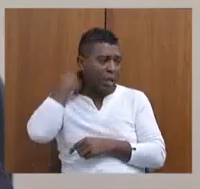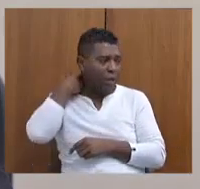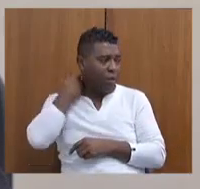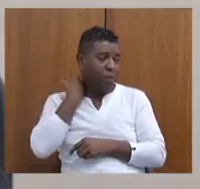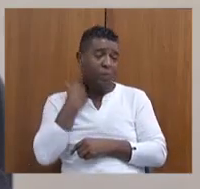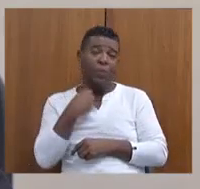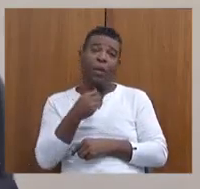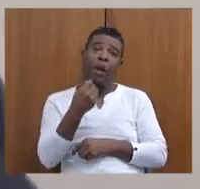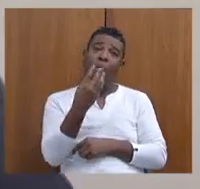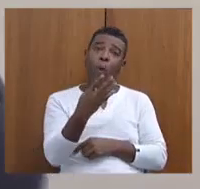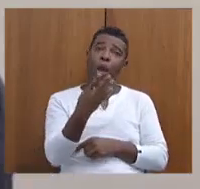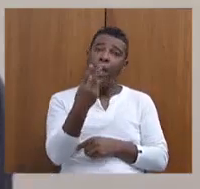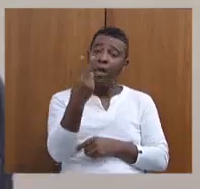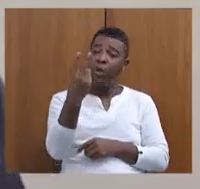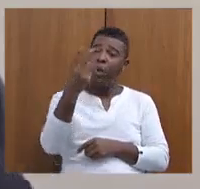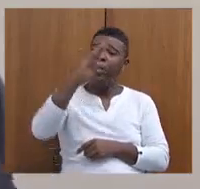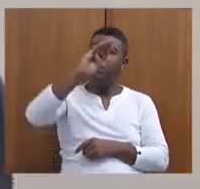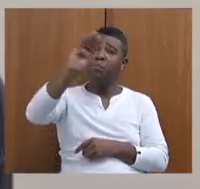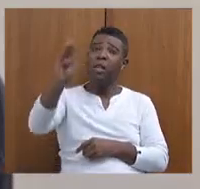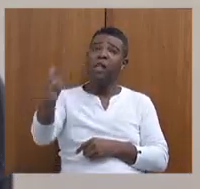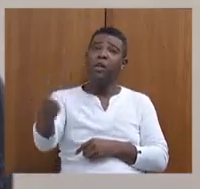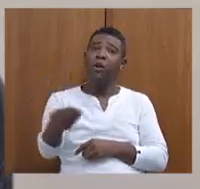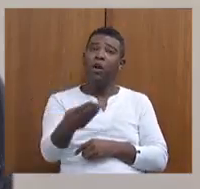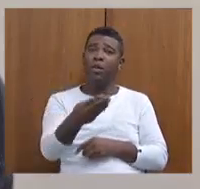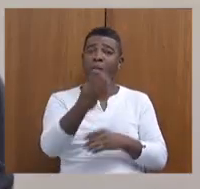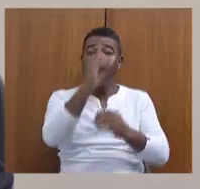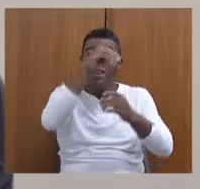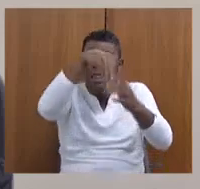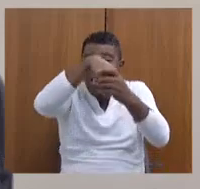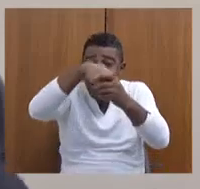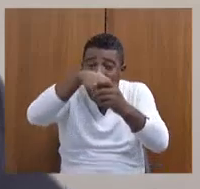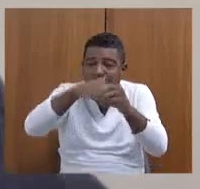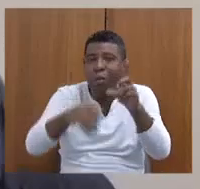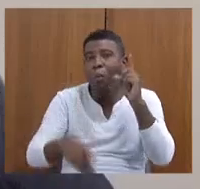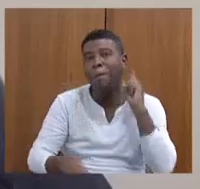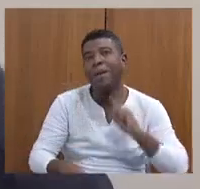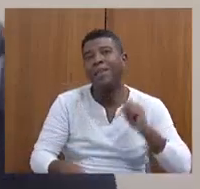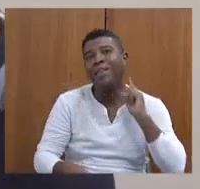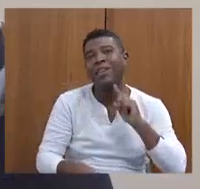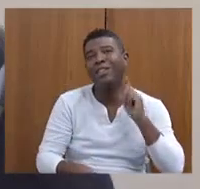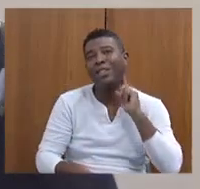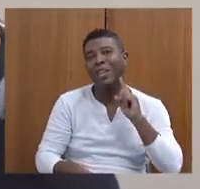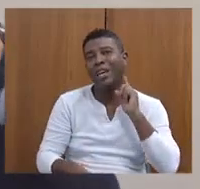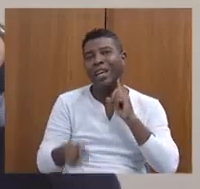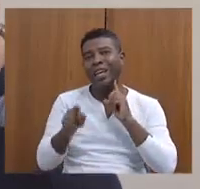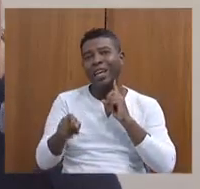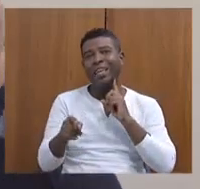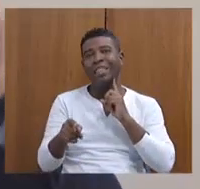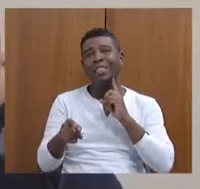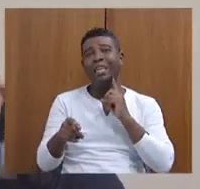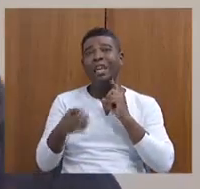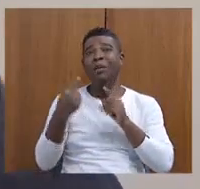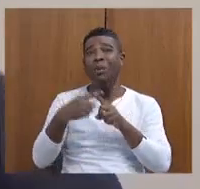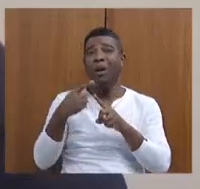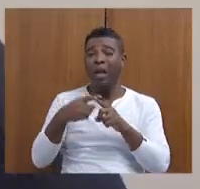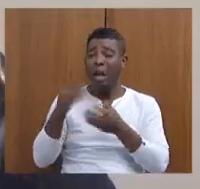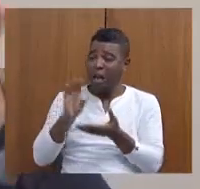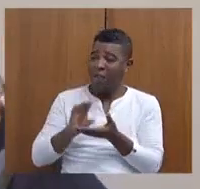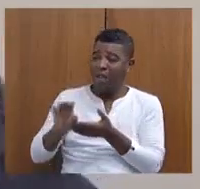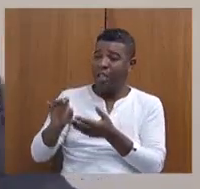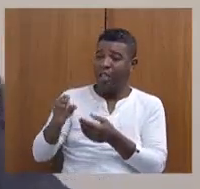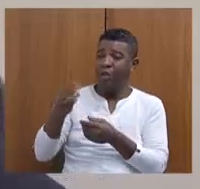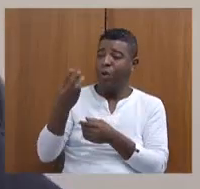bilhões de reais dentro de Minas Gerais que se investiu mais de 30 bilhões fora e